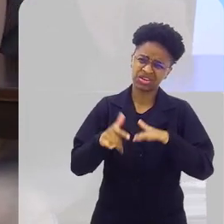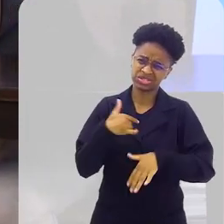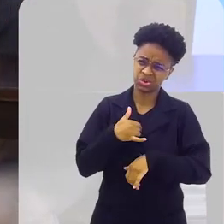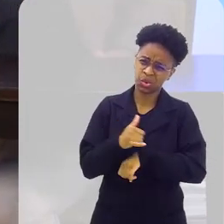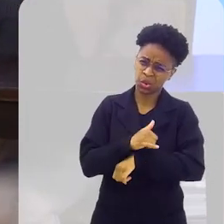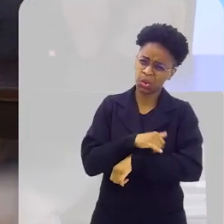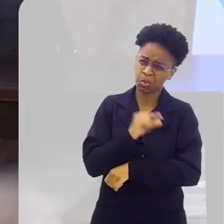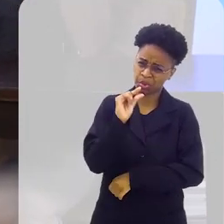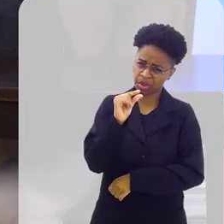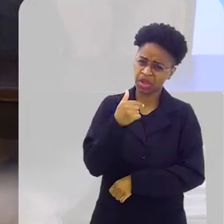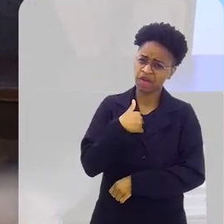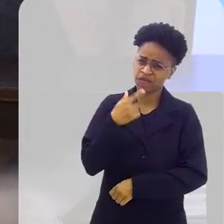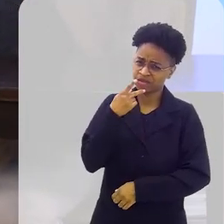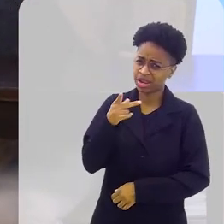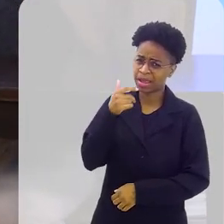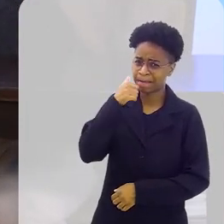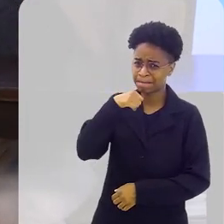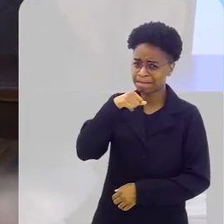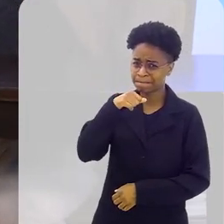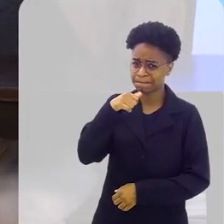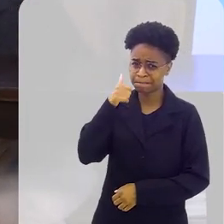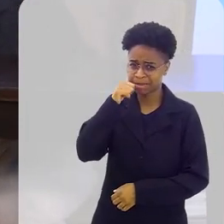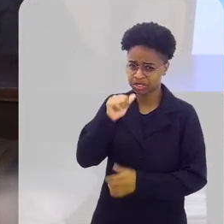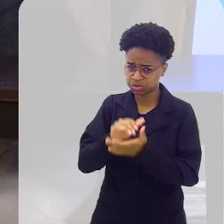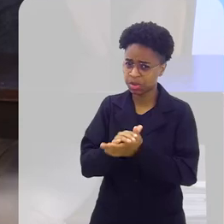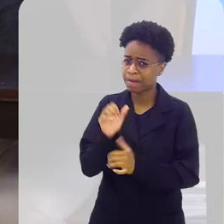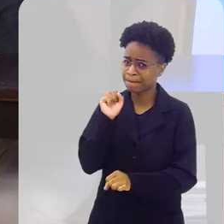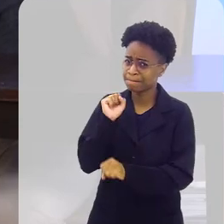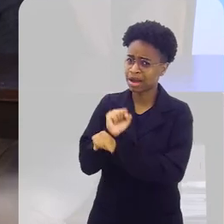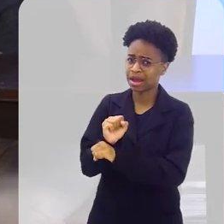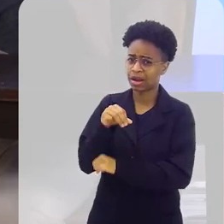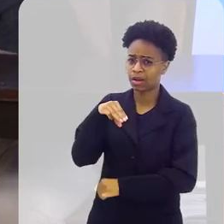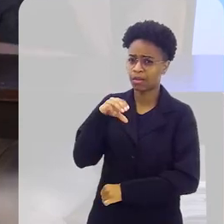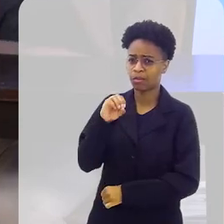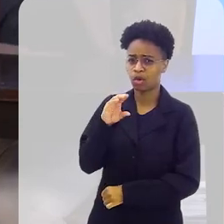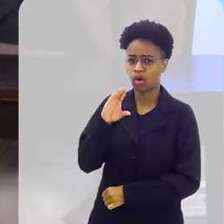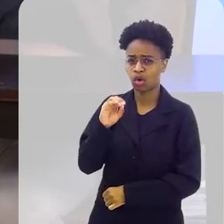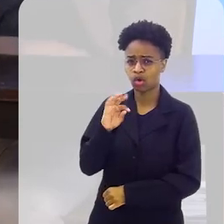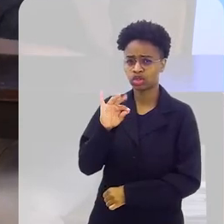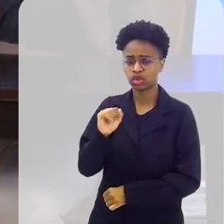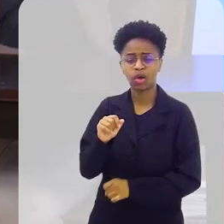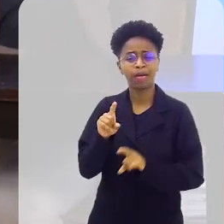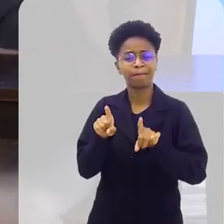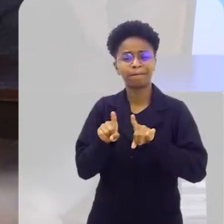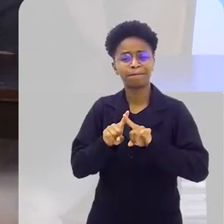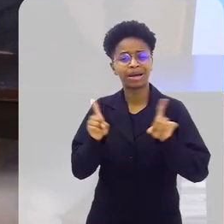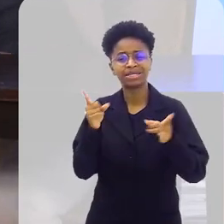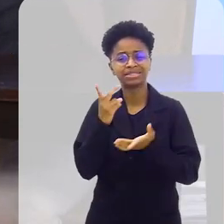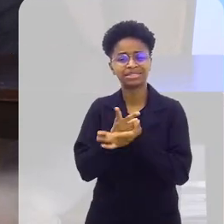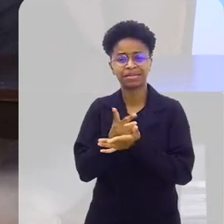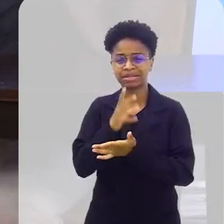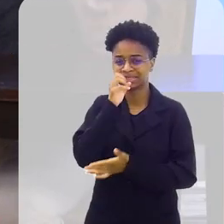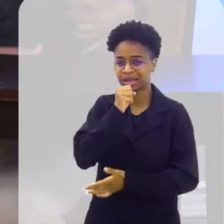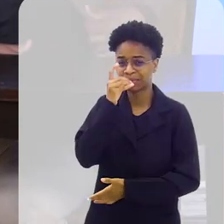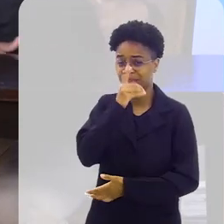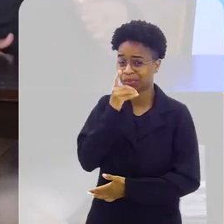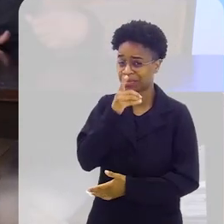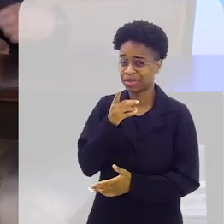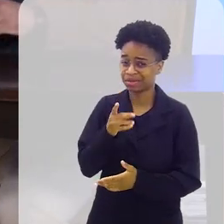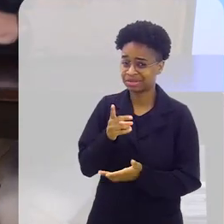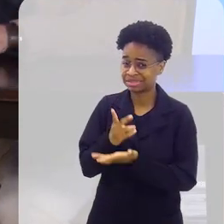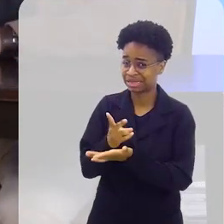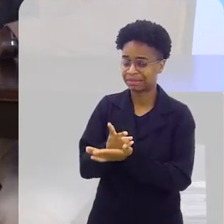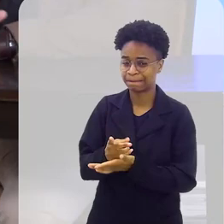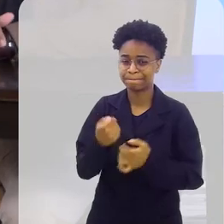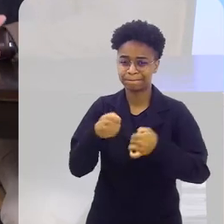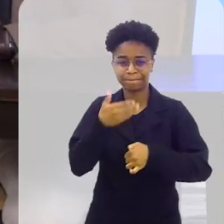acho que eu devo ter engordado, viu? Já falei pra minha mulher parar de fazer mocotó. Mas ela não para. É todo final de semana, vamos é mocotó. Vamos cuidar da alimentação,